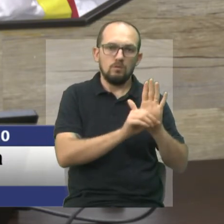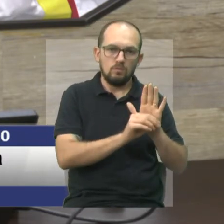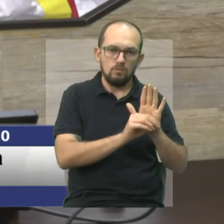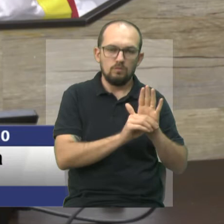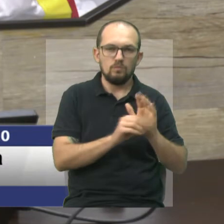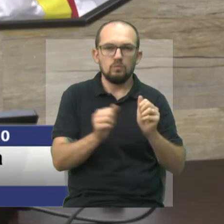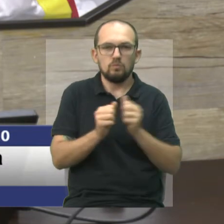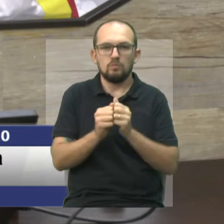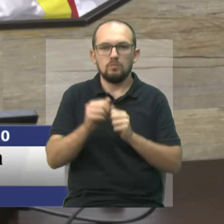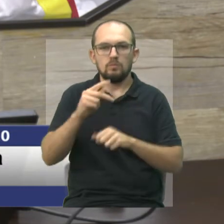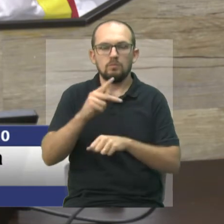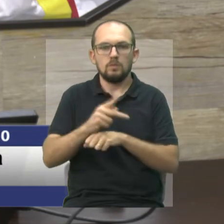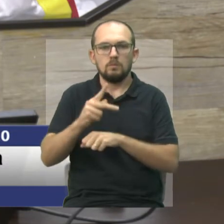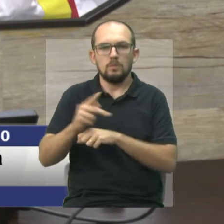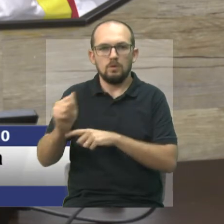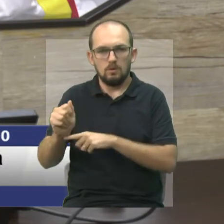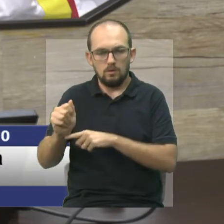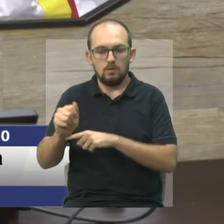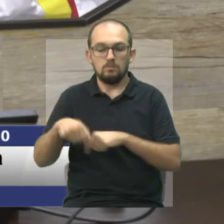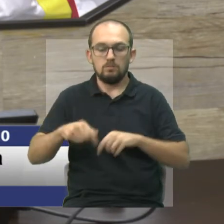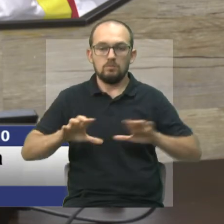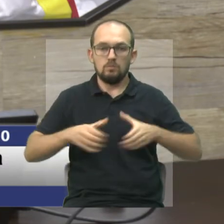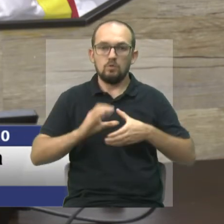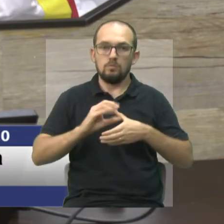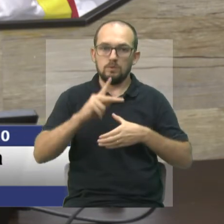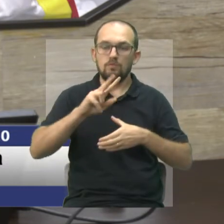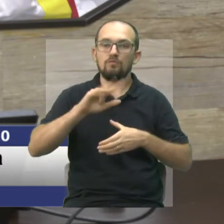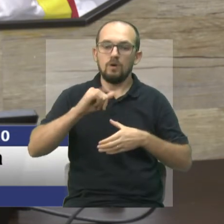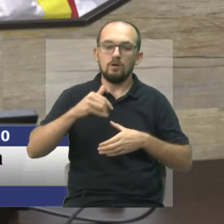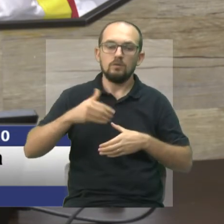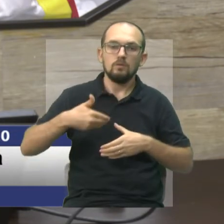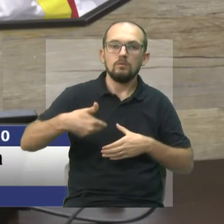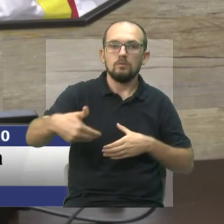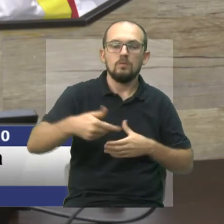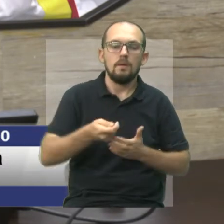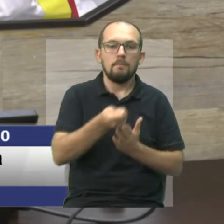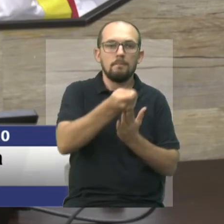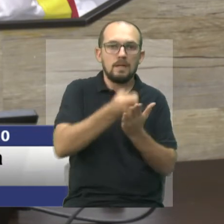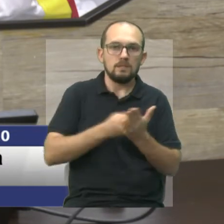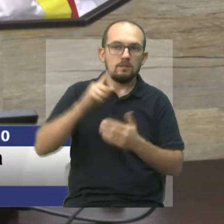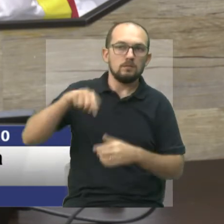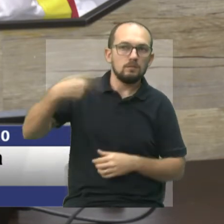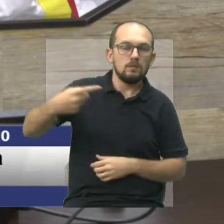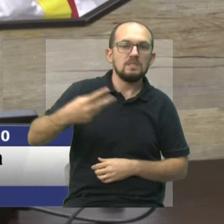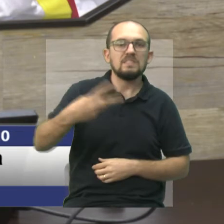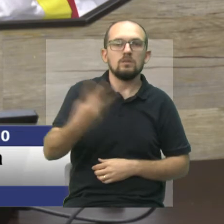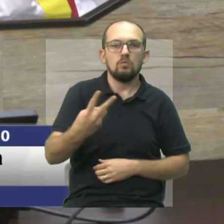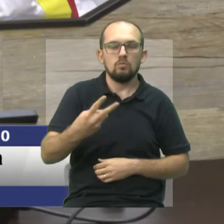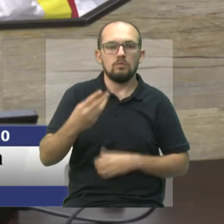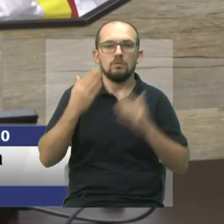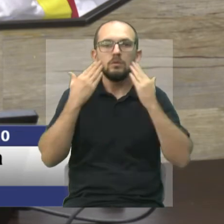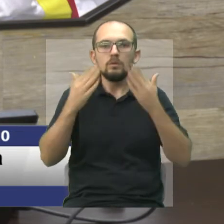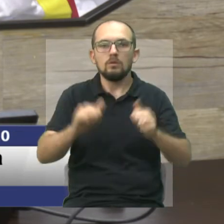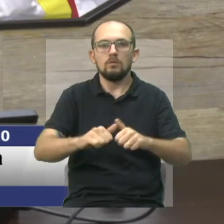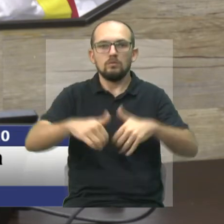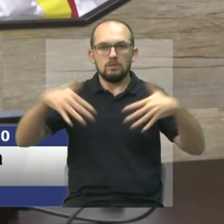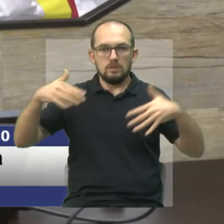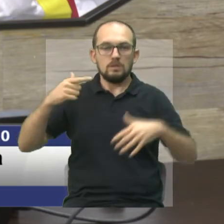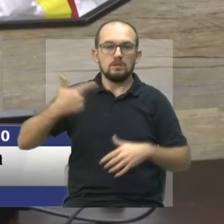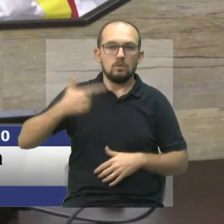plurianual, esta comissão emitirá seu parecer quando da realização da segunda audiência, oportunidade em que